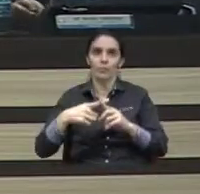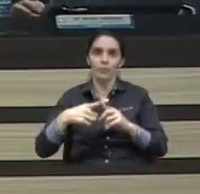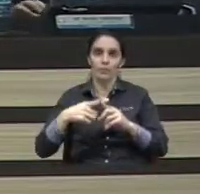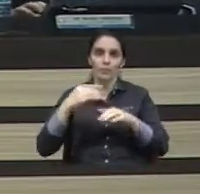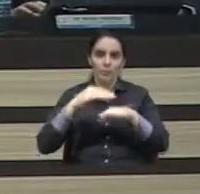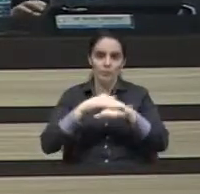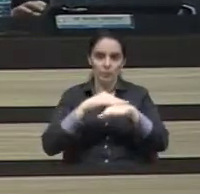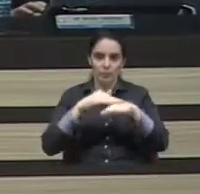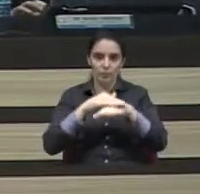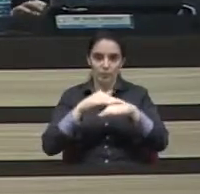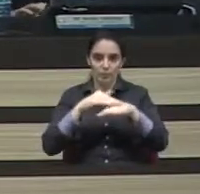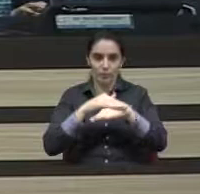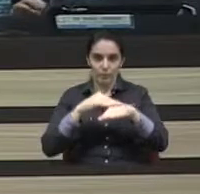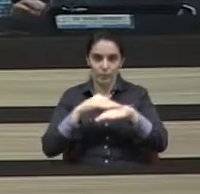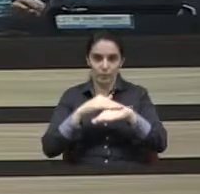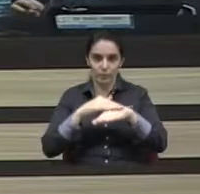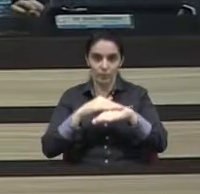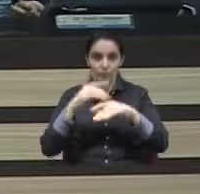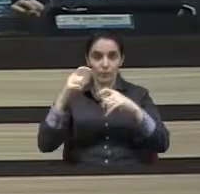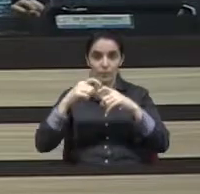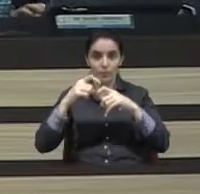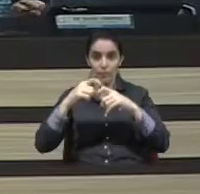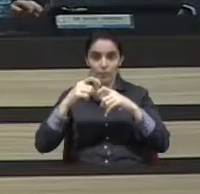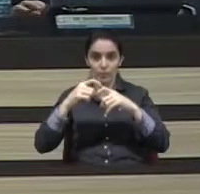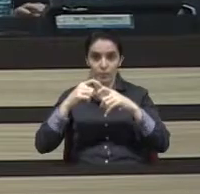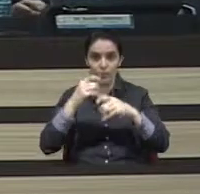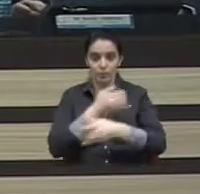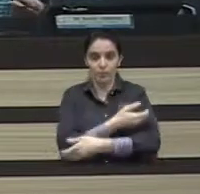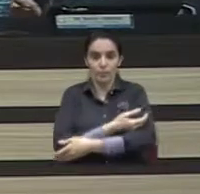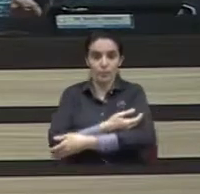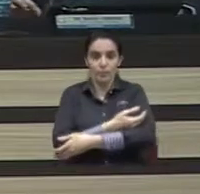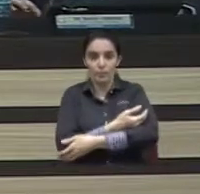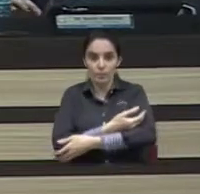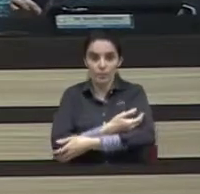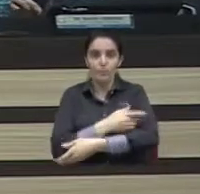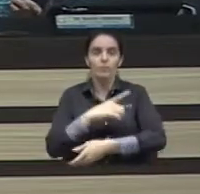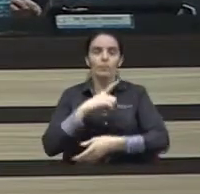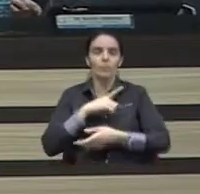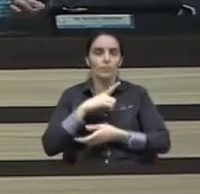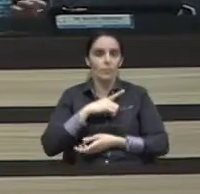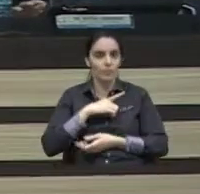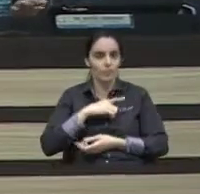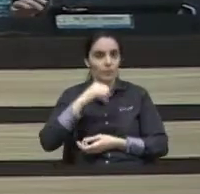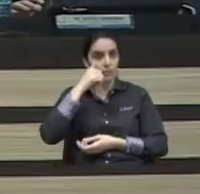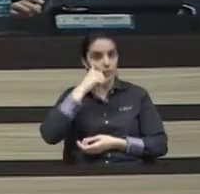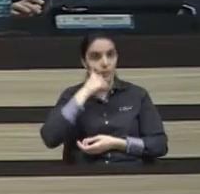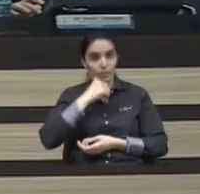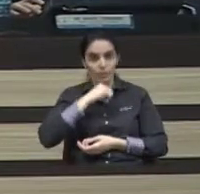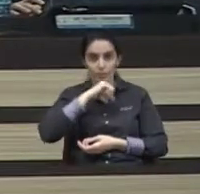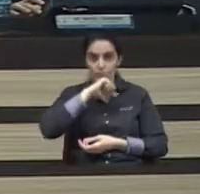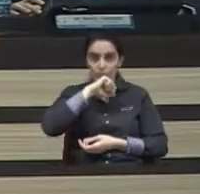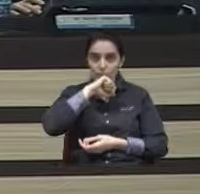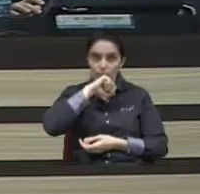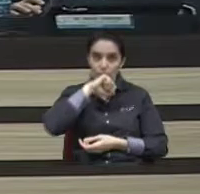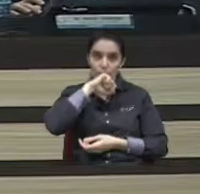com neonatologista, a gente sabe que muitas mães e muitas pessoas, elas podem ser contaminadas com